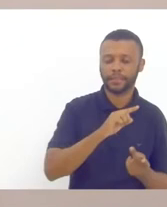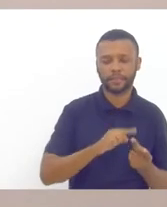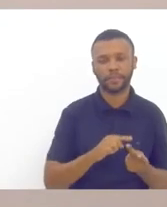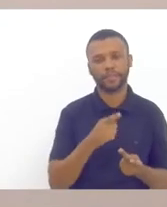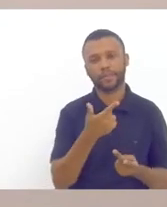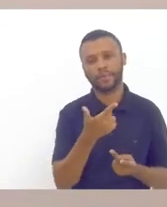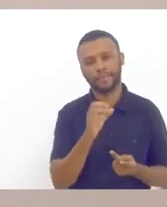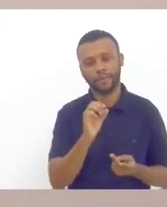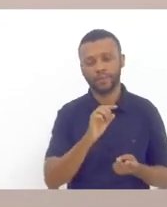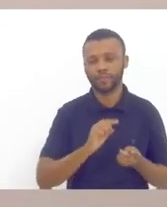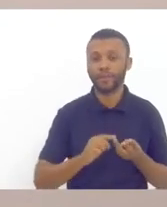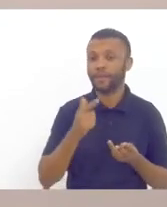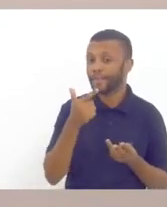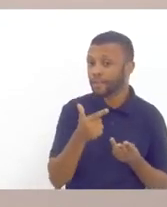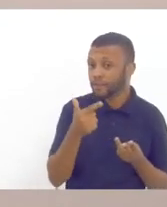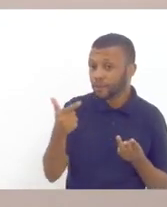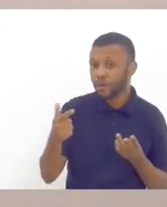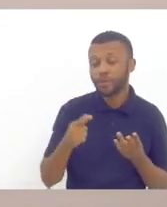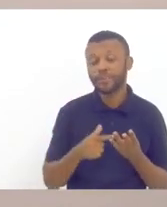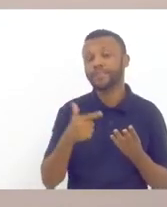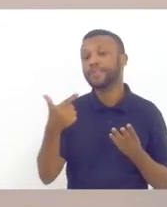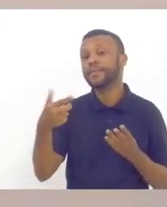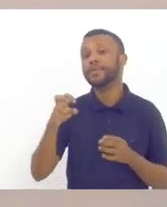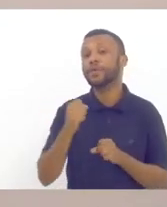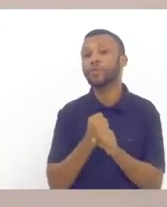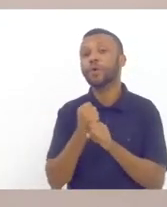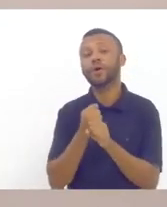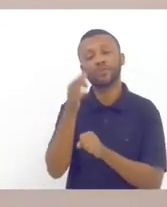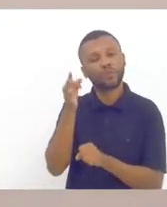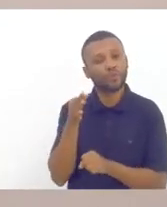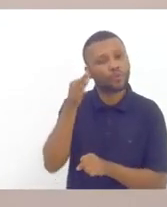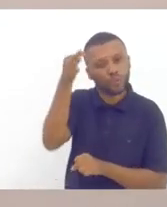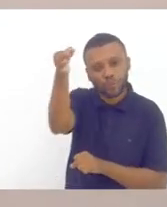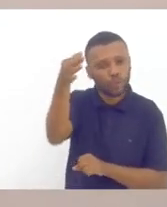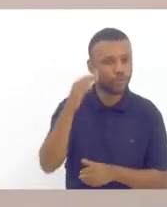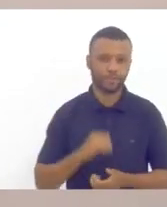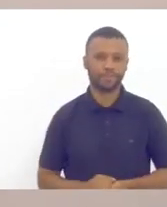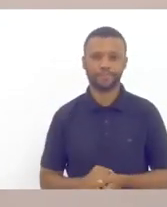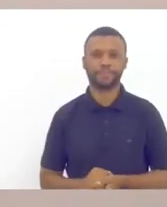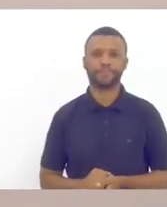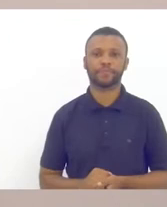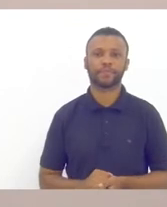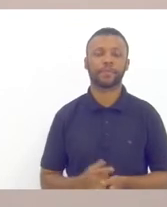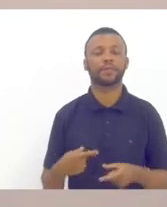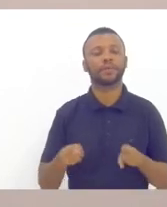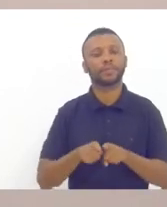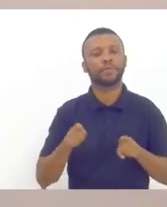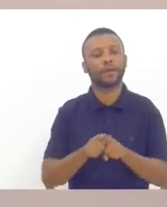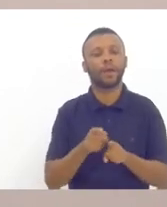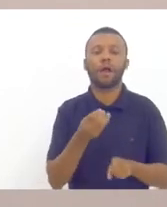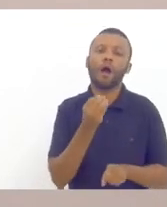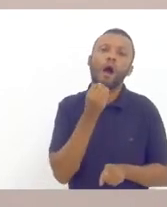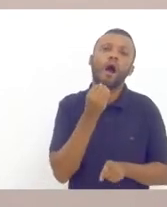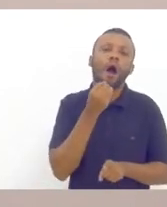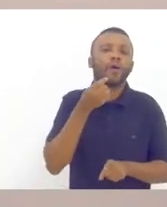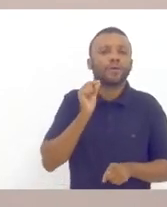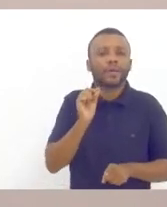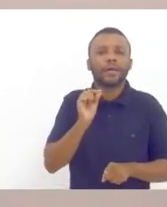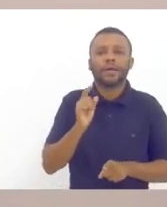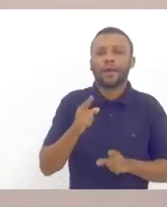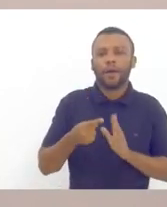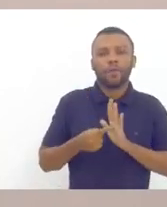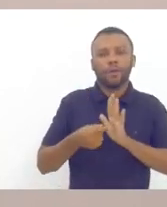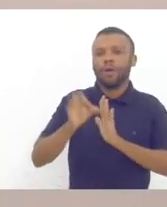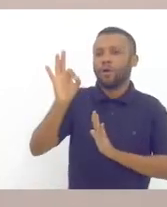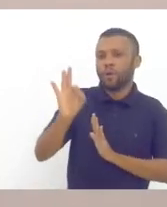22 e para 25 anos. E, evidentemente, também os